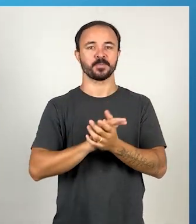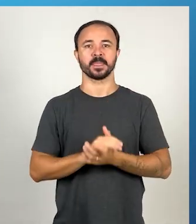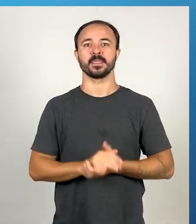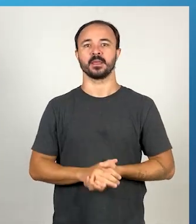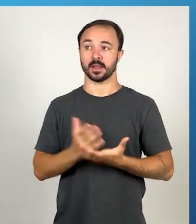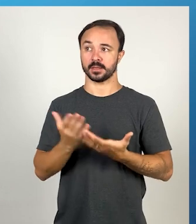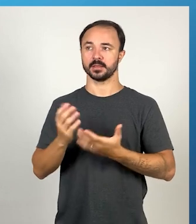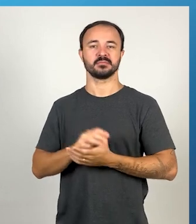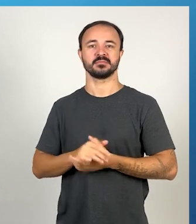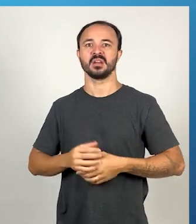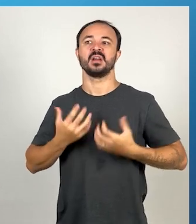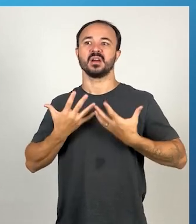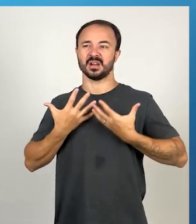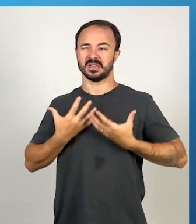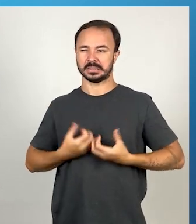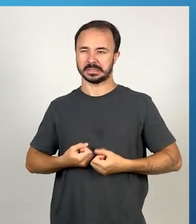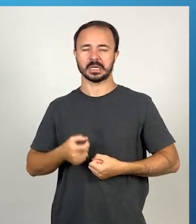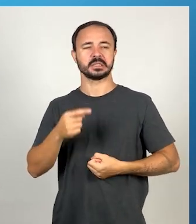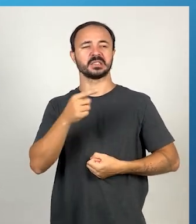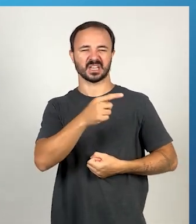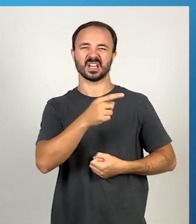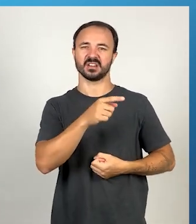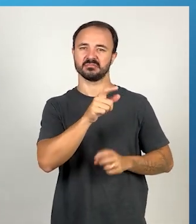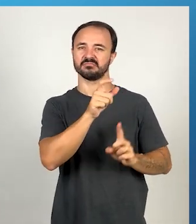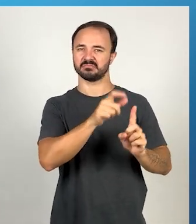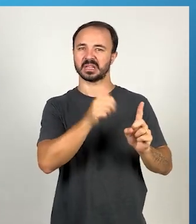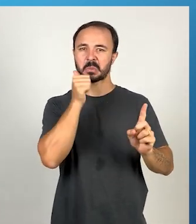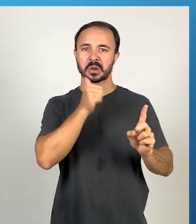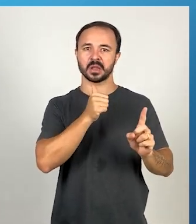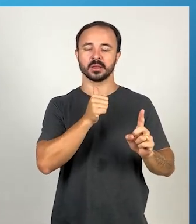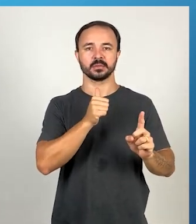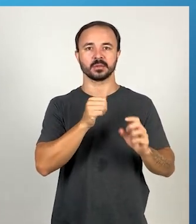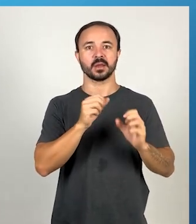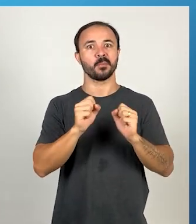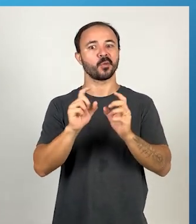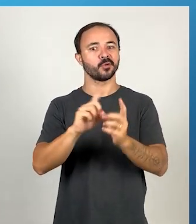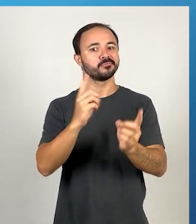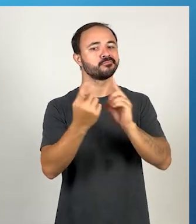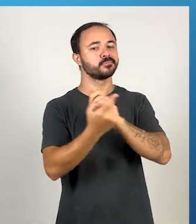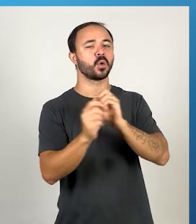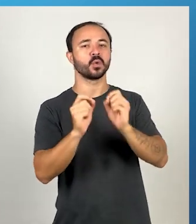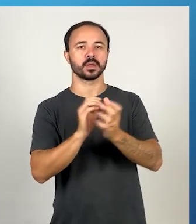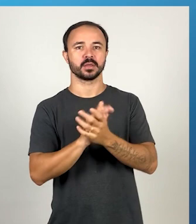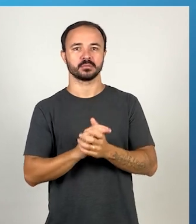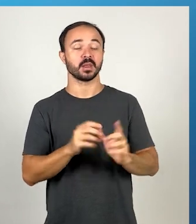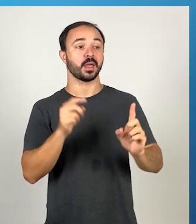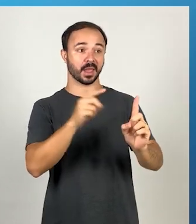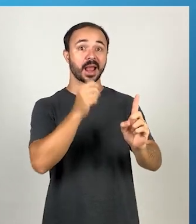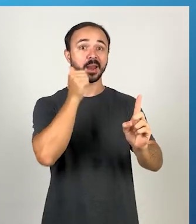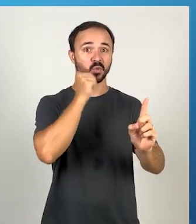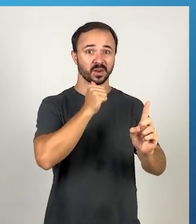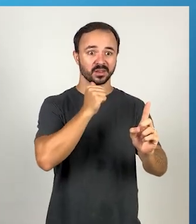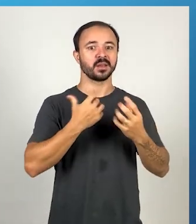a ordem dos termos gramaticais, que na forma direta seria: ela estava cansada.